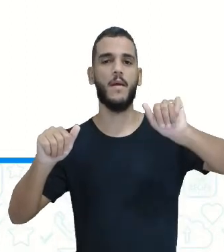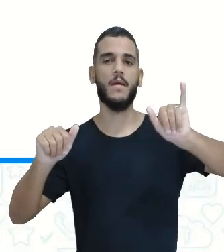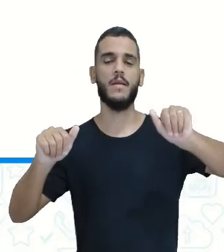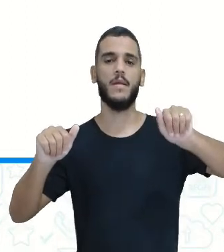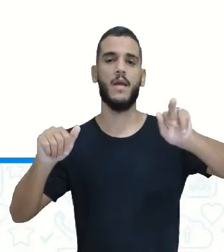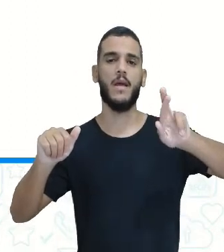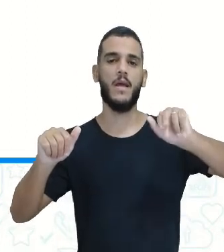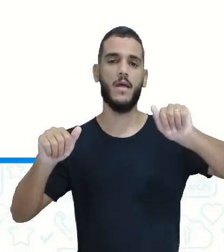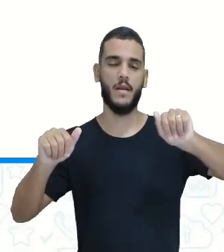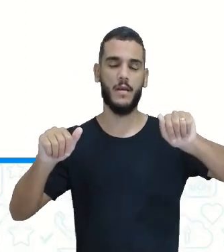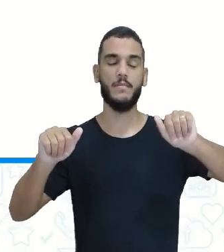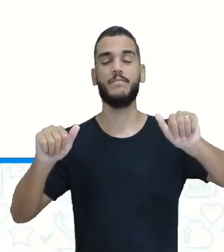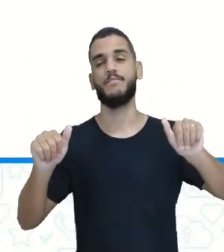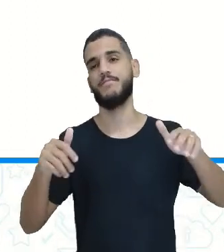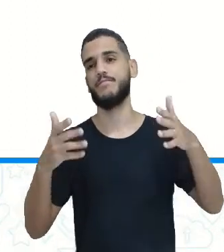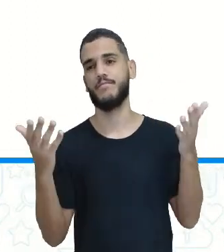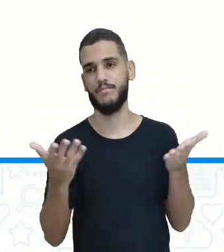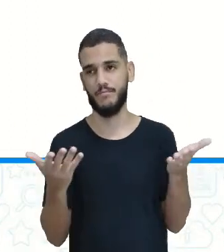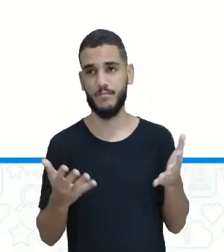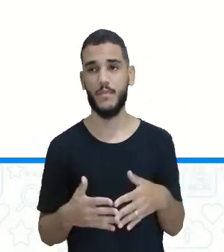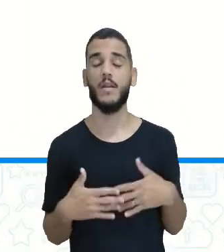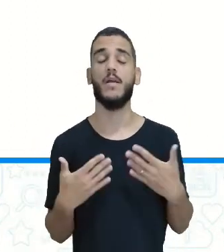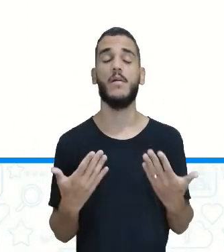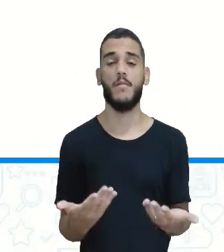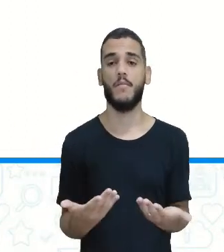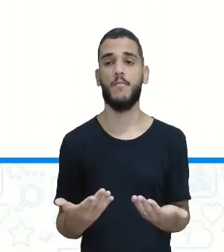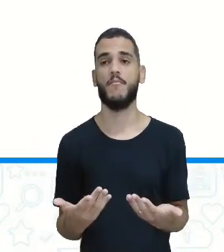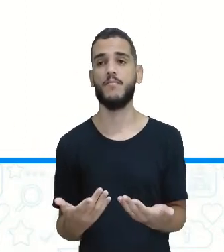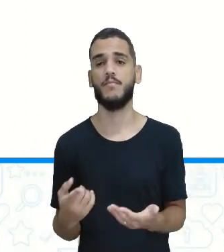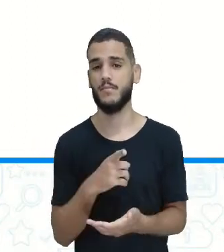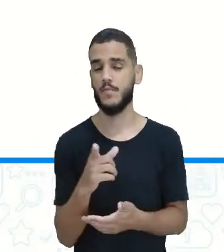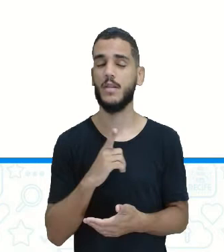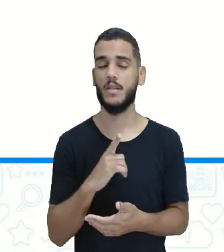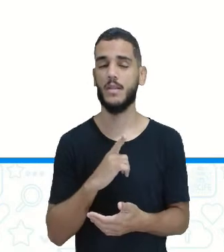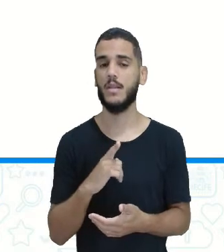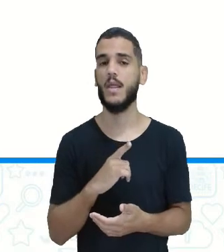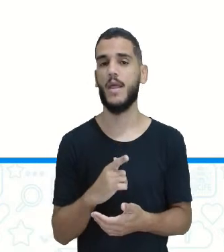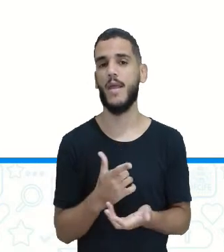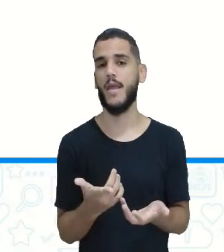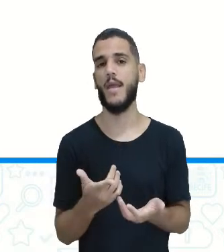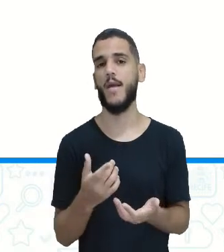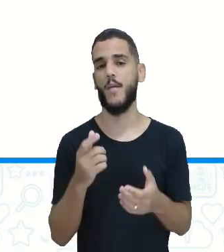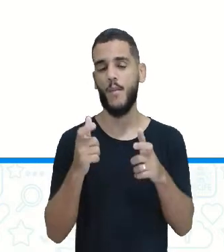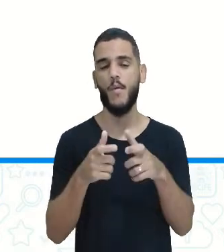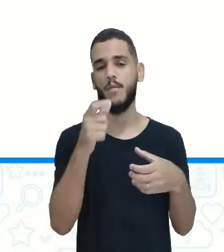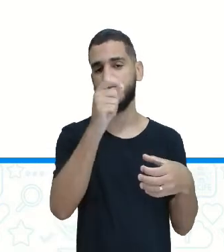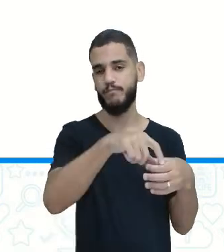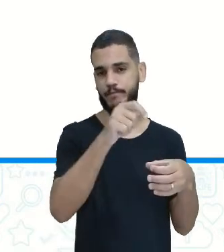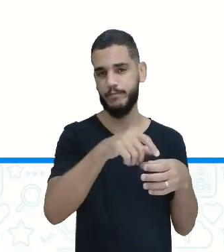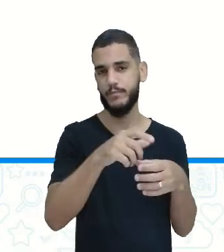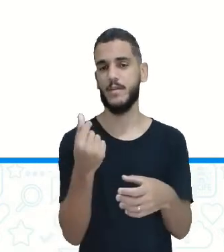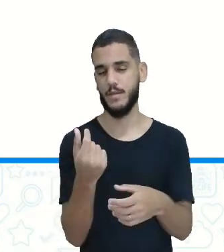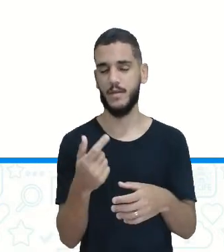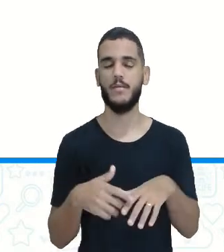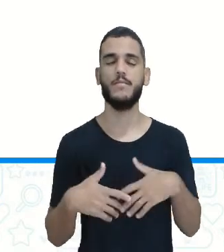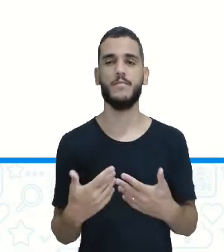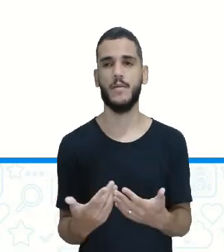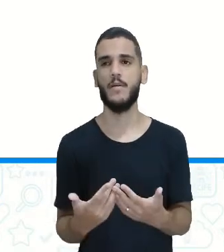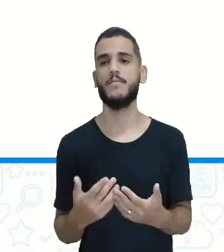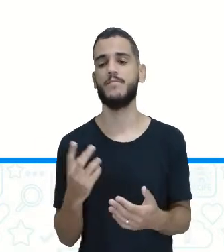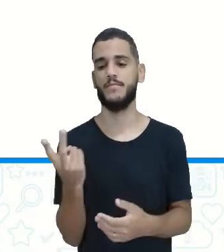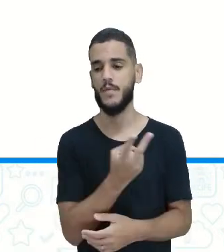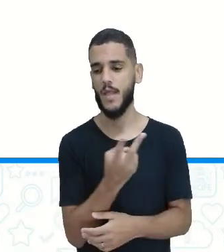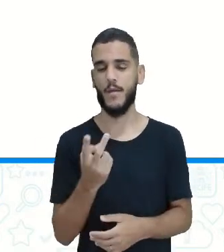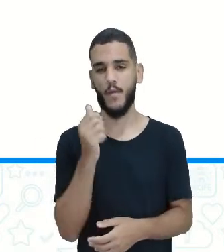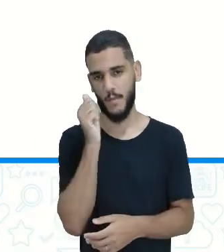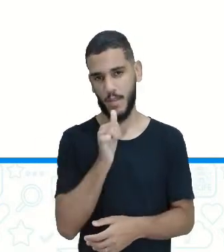E você, Lázaro, também tem cofrinho? Imagine aí que Isabela e Maiara têm